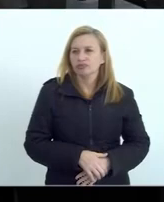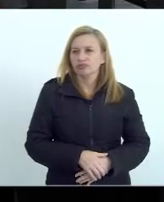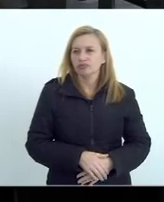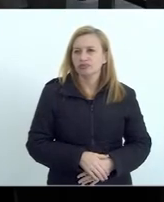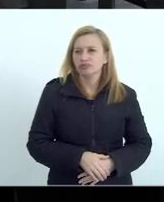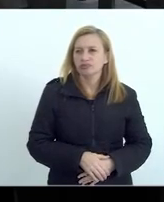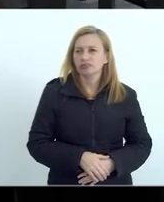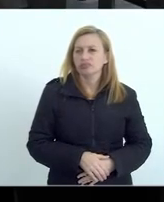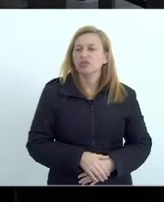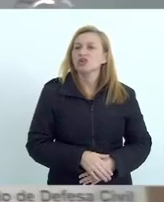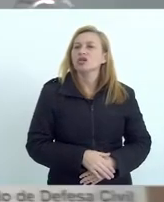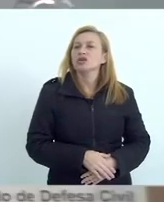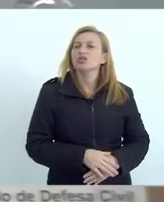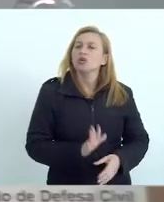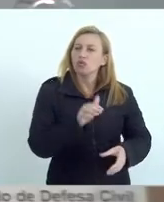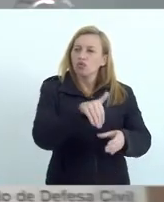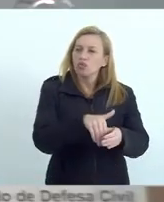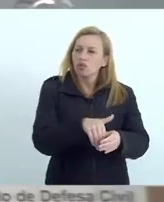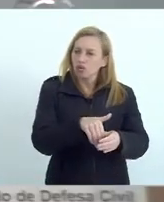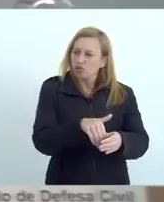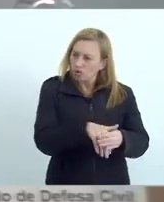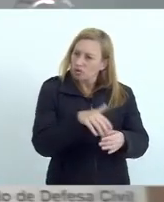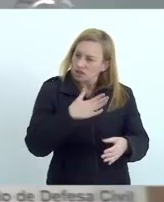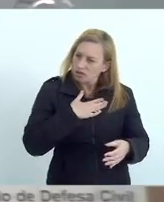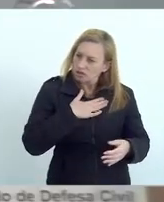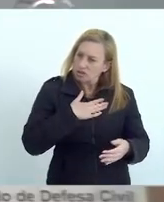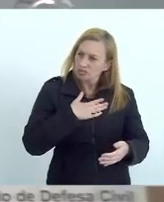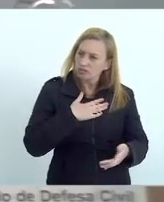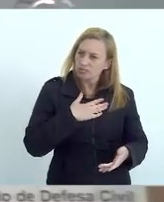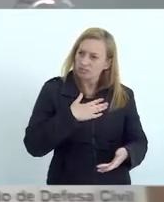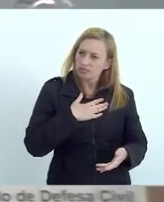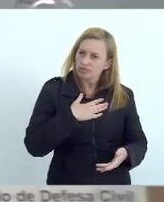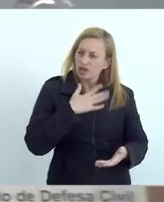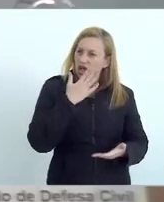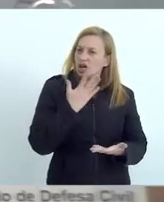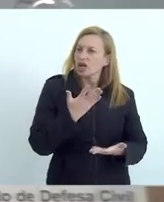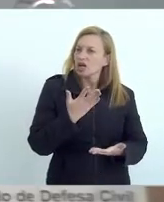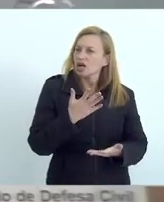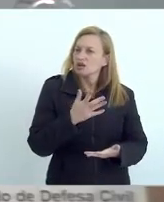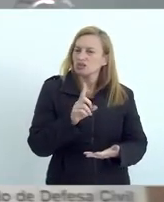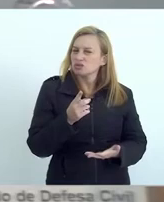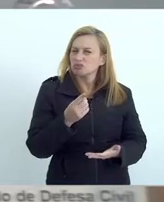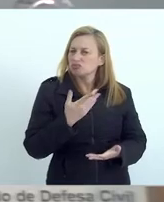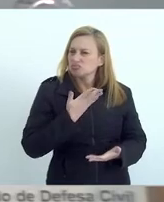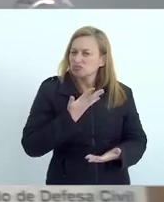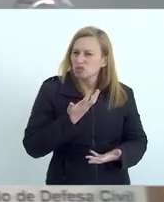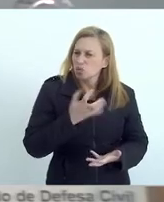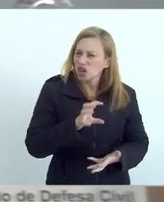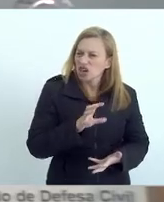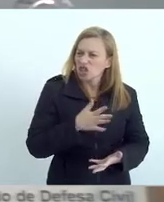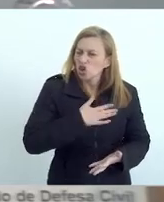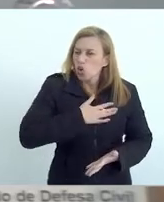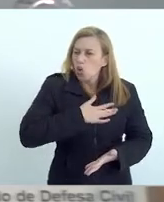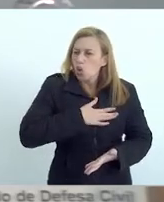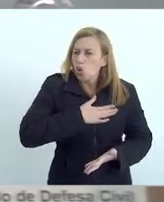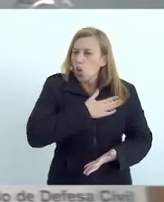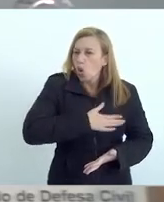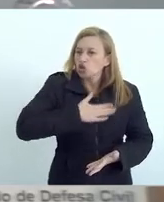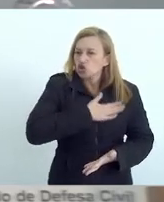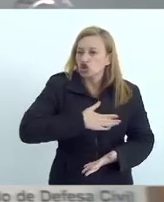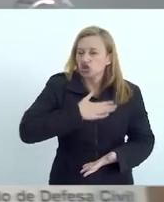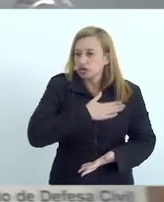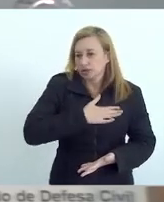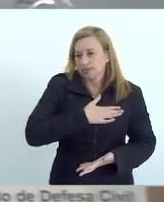o senhor está em um voto de confiança gostando ou não eu não quero que os senhores gostem de mim eu quero